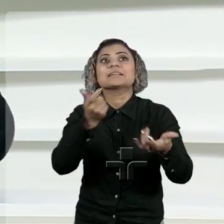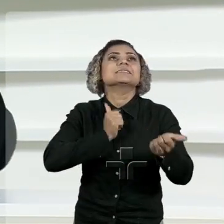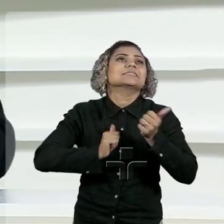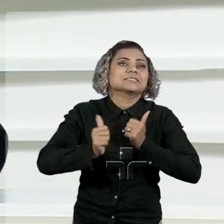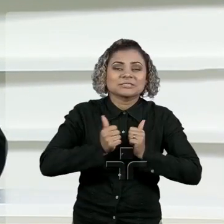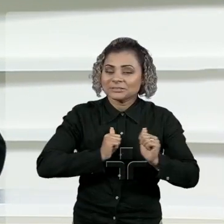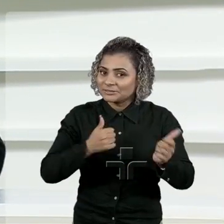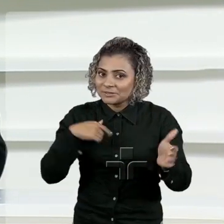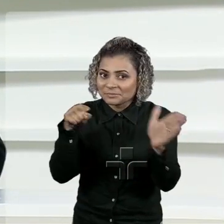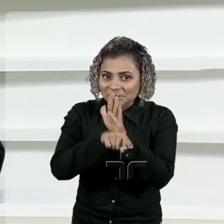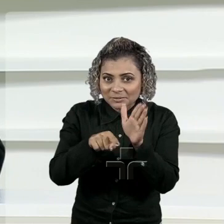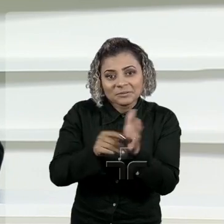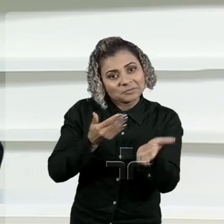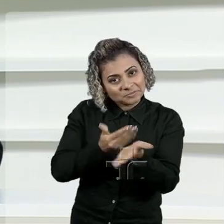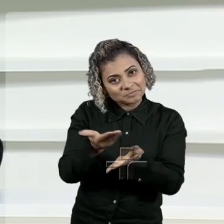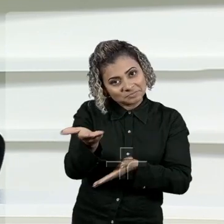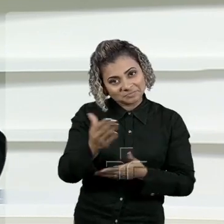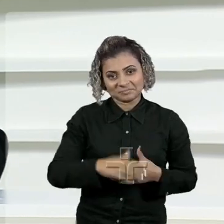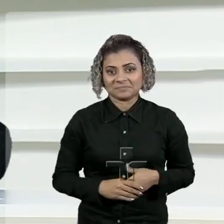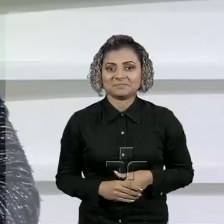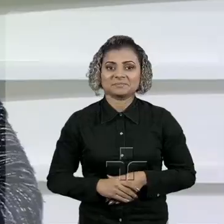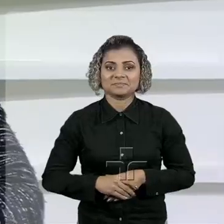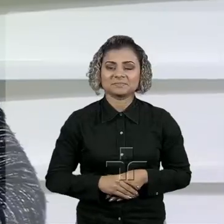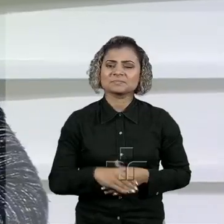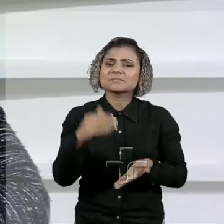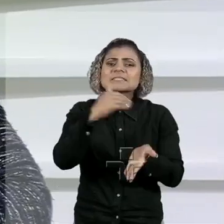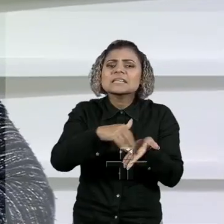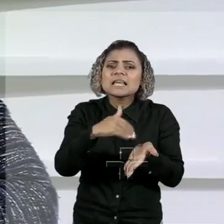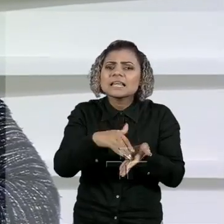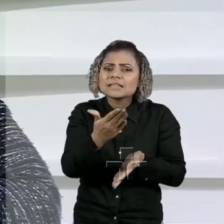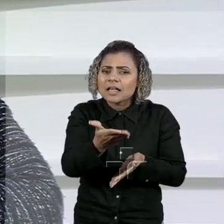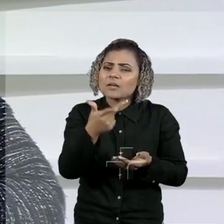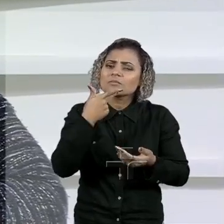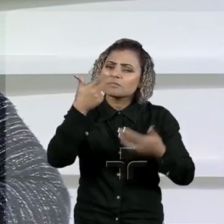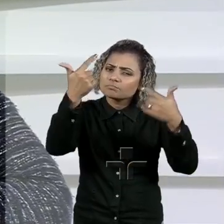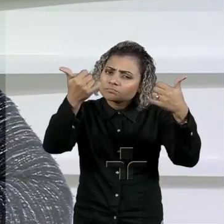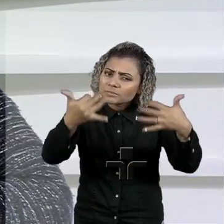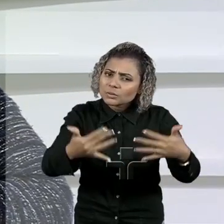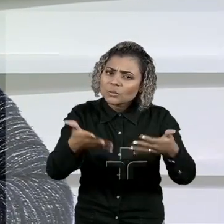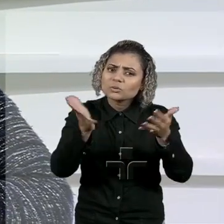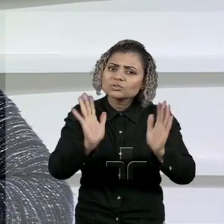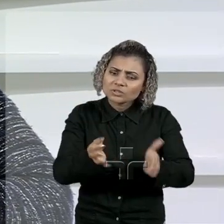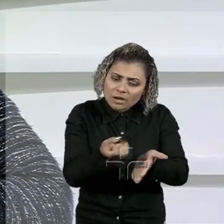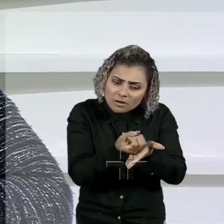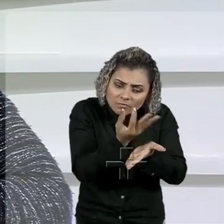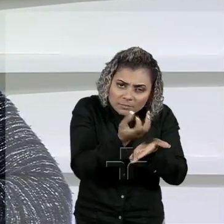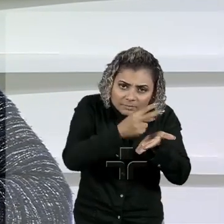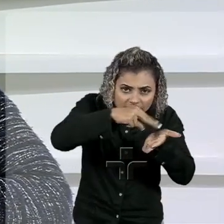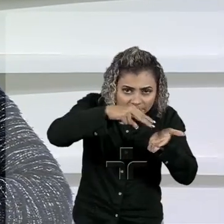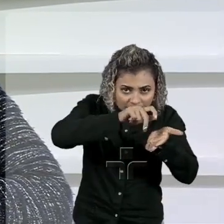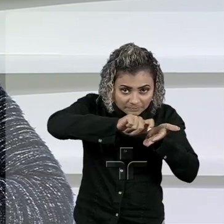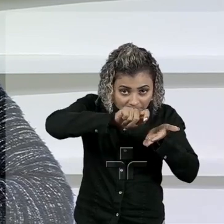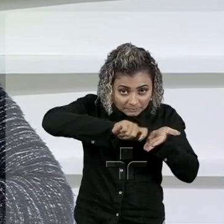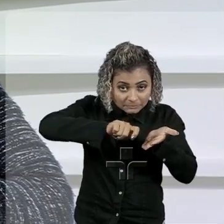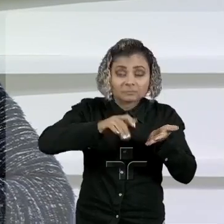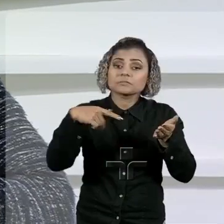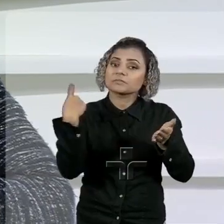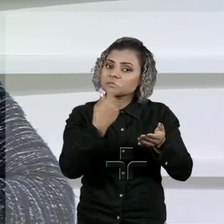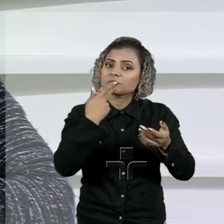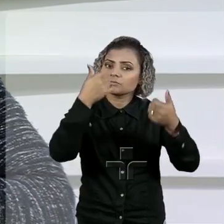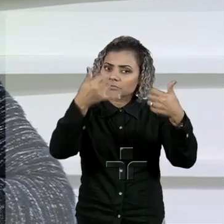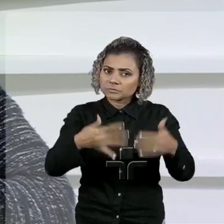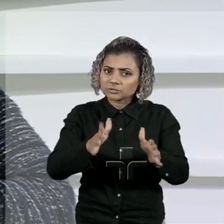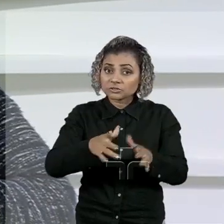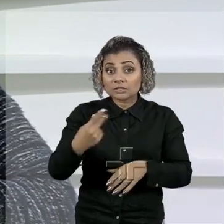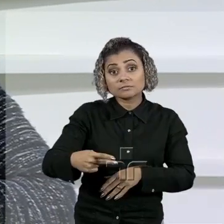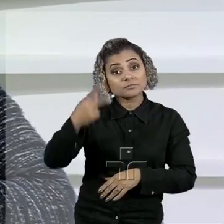então começamos com ela, por favor. Secretário, o senhor falou bastante de alfabetização hoje aqui, né? E a gente falou já, São Paulo é o